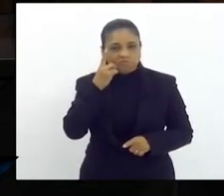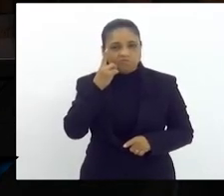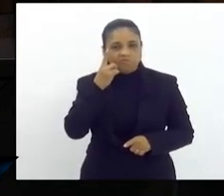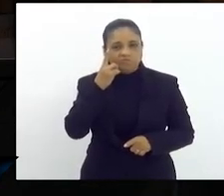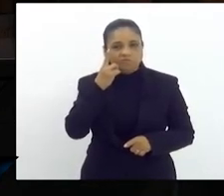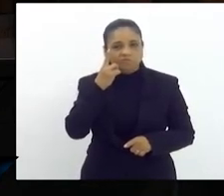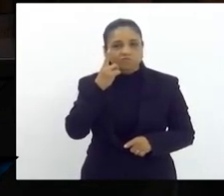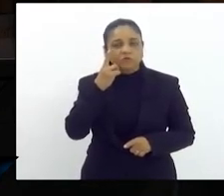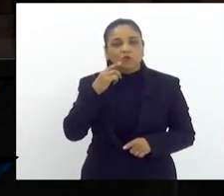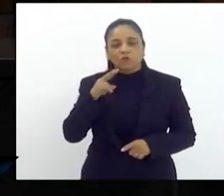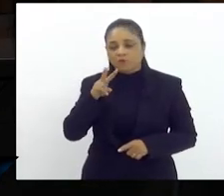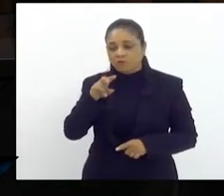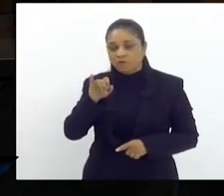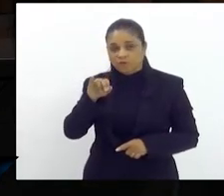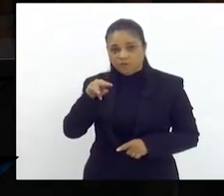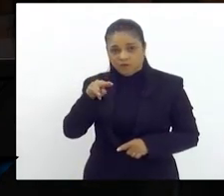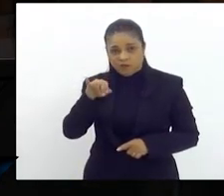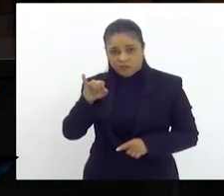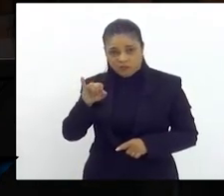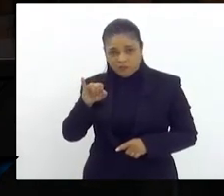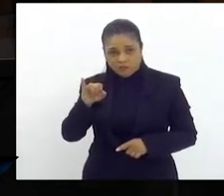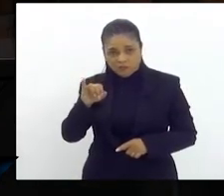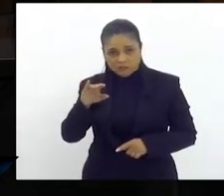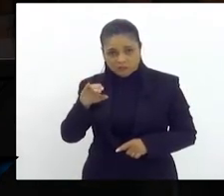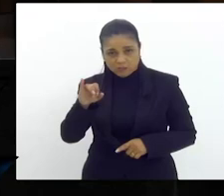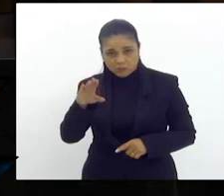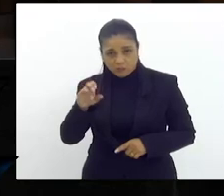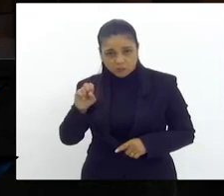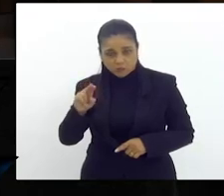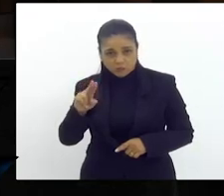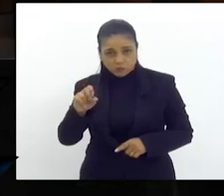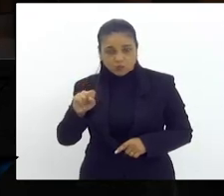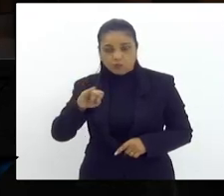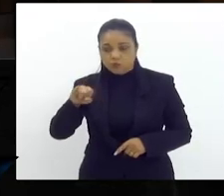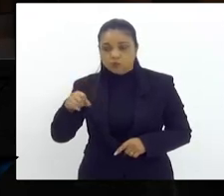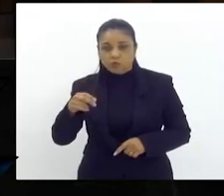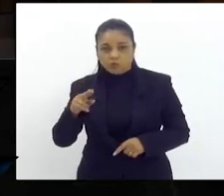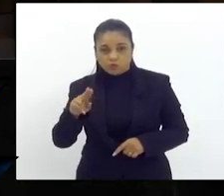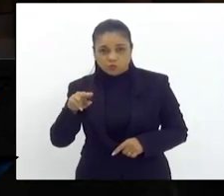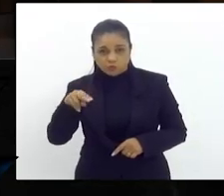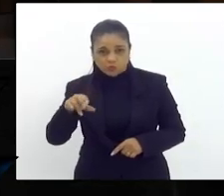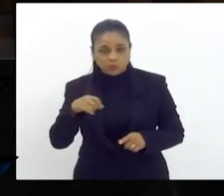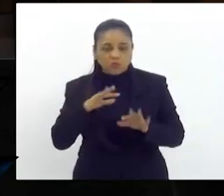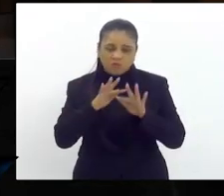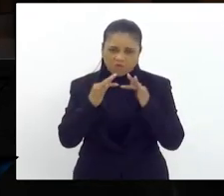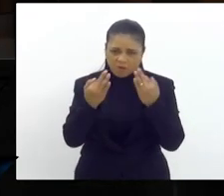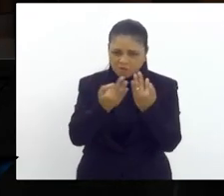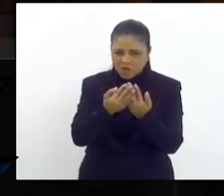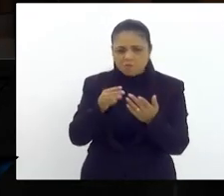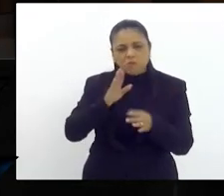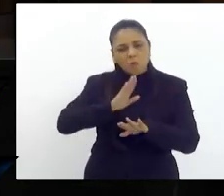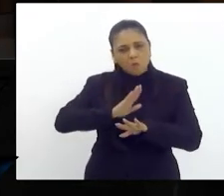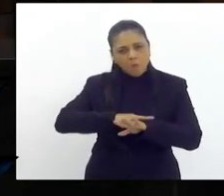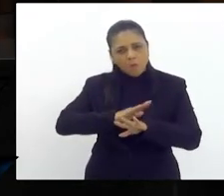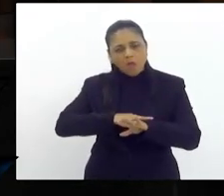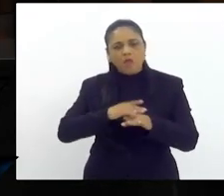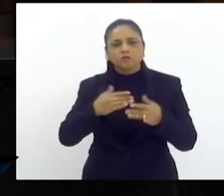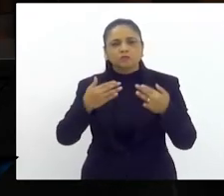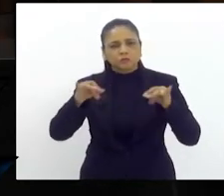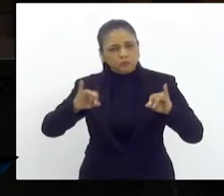Vini Junior e toda sua família neste momento também que é de dor